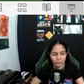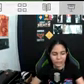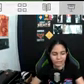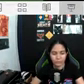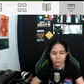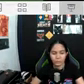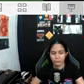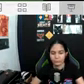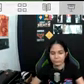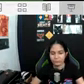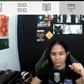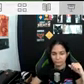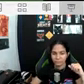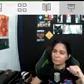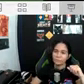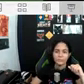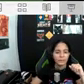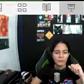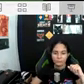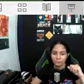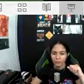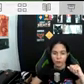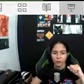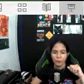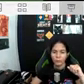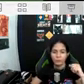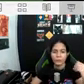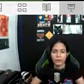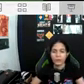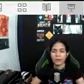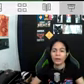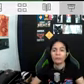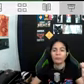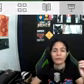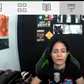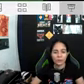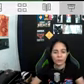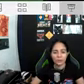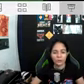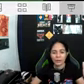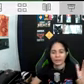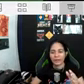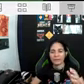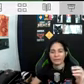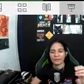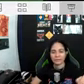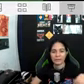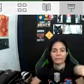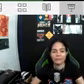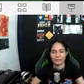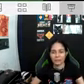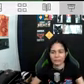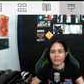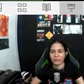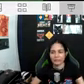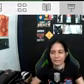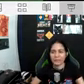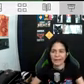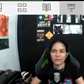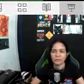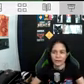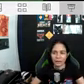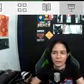diabetes ou não, vai ser útil? Não. Por quê? Porque de acordo com a idade, a gente sabe que existe